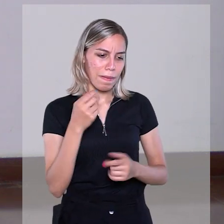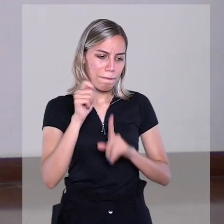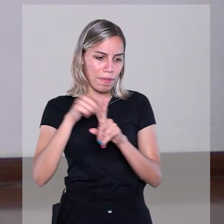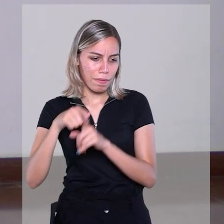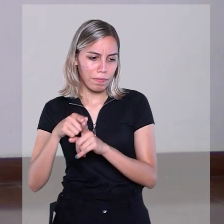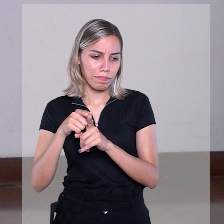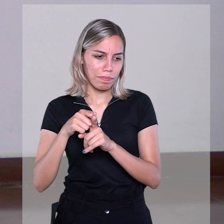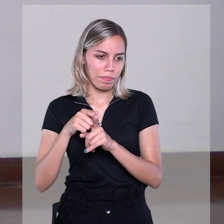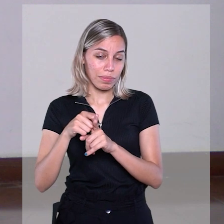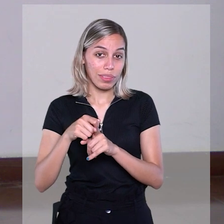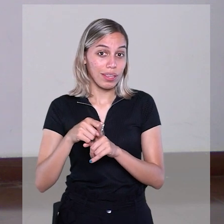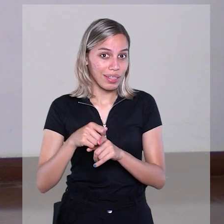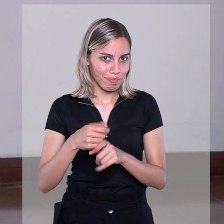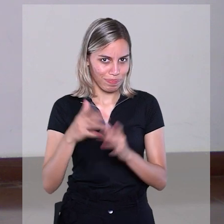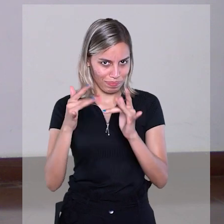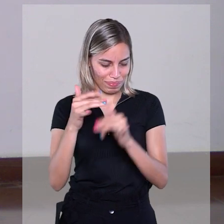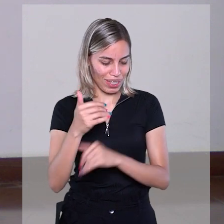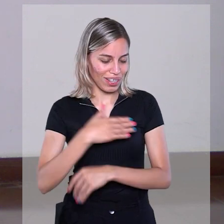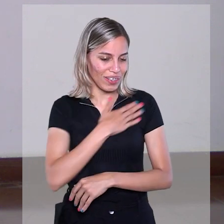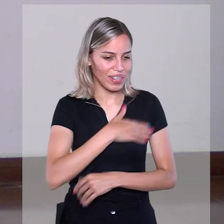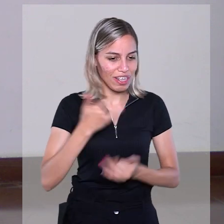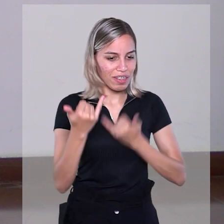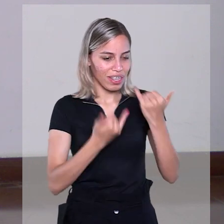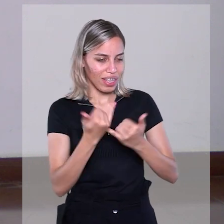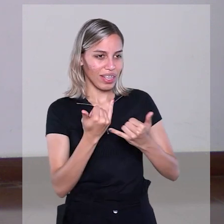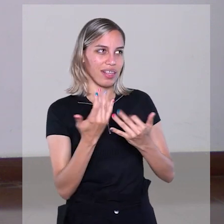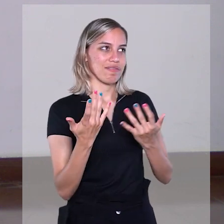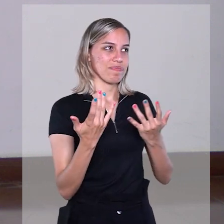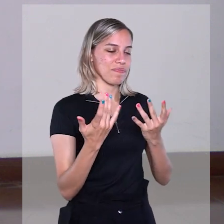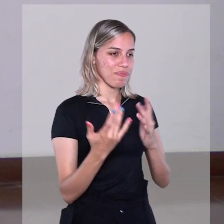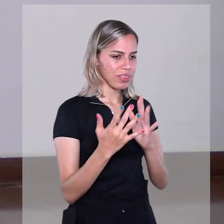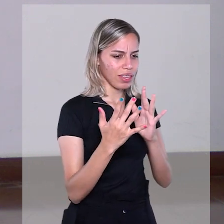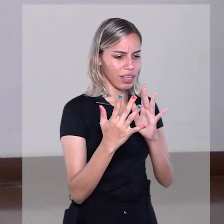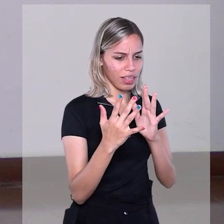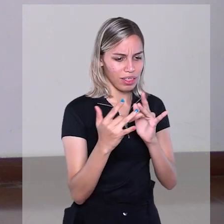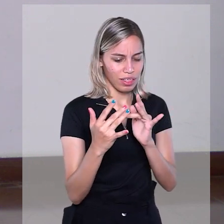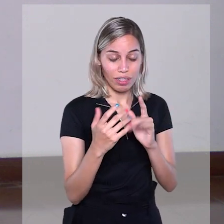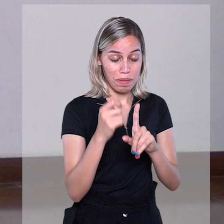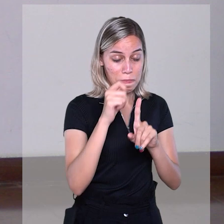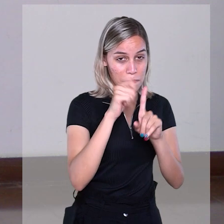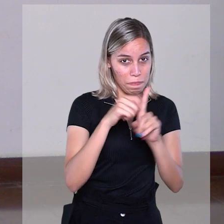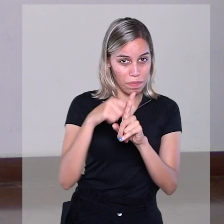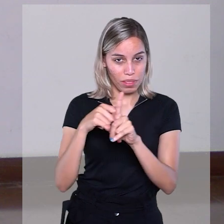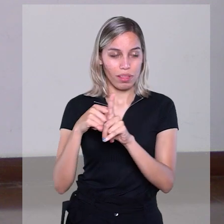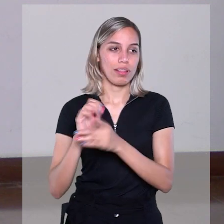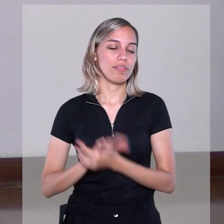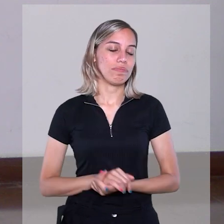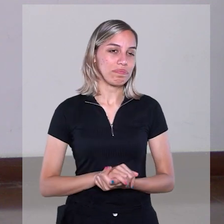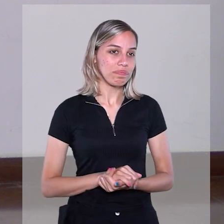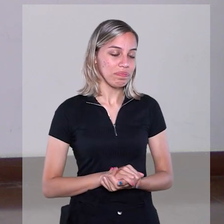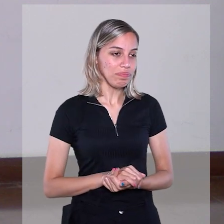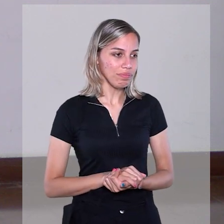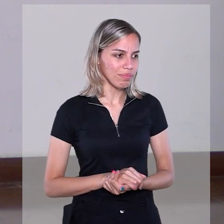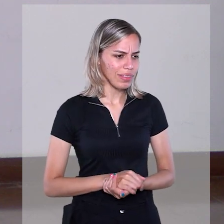por blague que preferia gastar em ambiente íntimo esses adoráveis jogos de linguagem a correr o risco de transformá-los